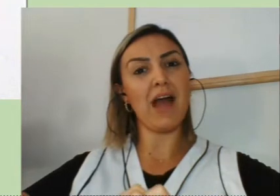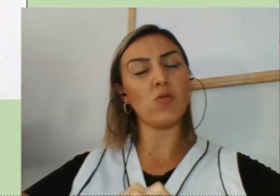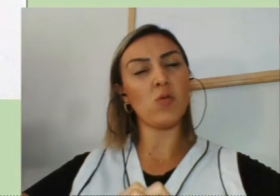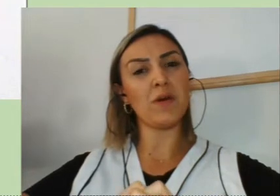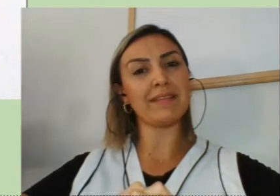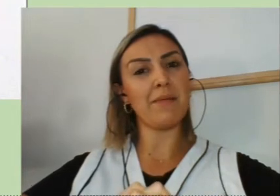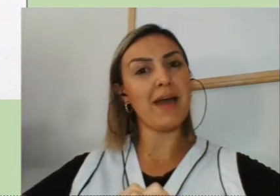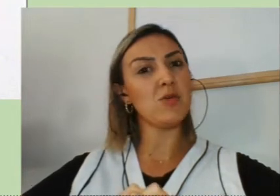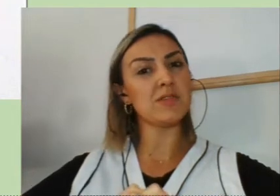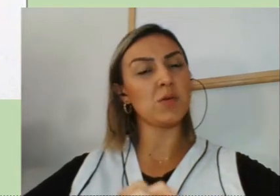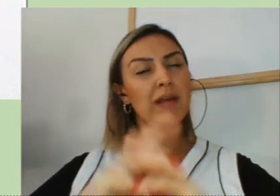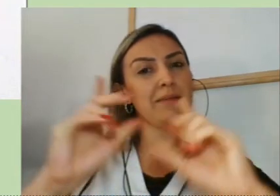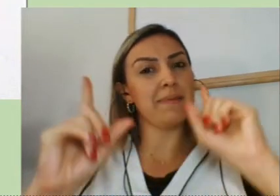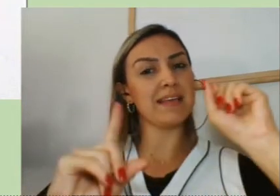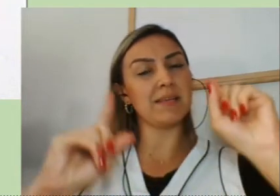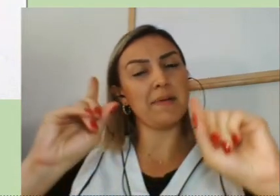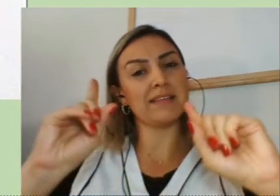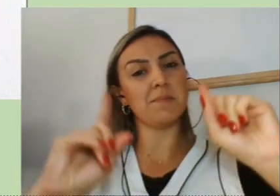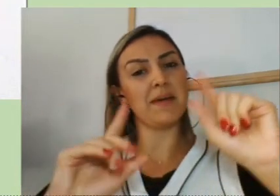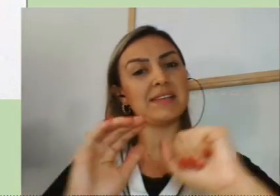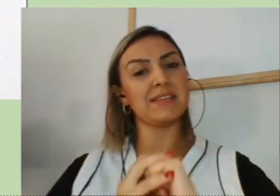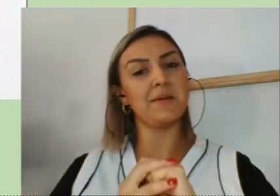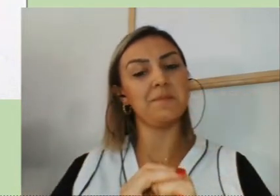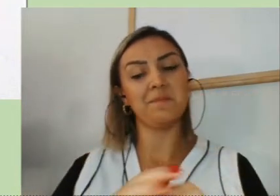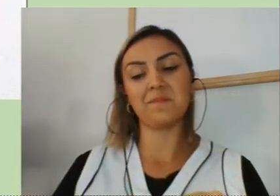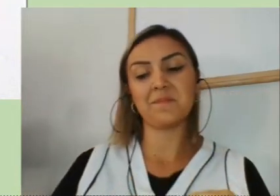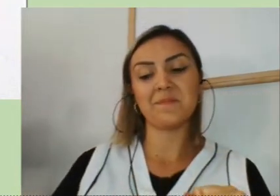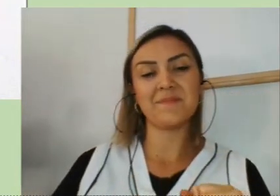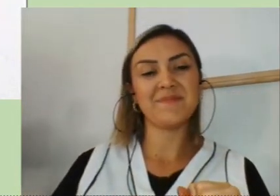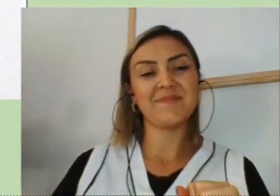escreve algo com letra maiúscula? Pensa.